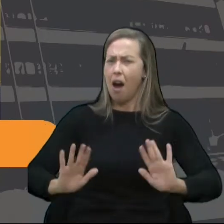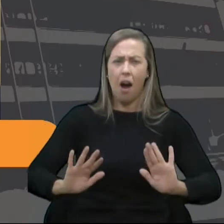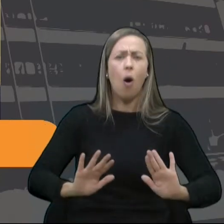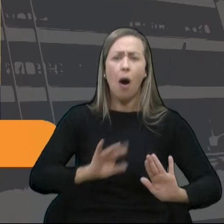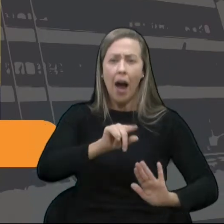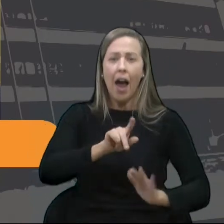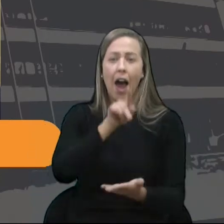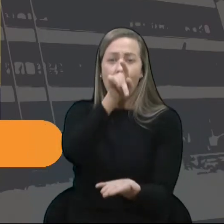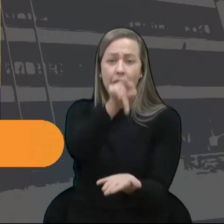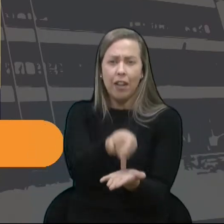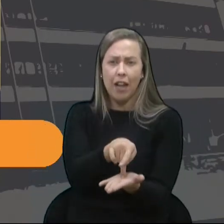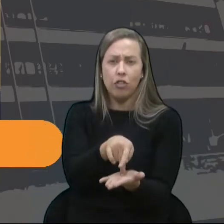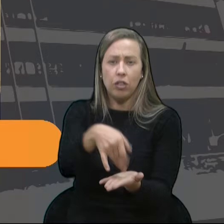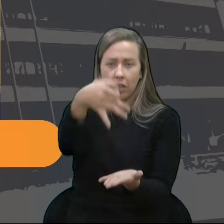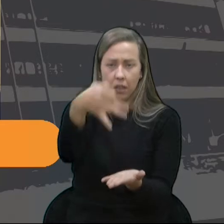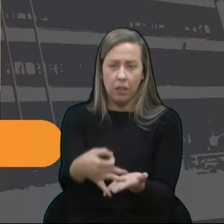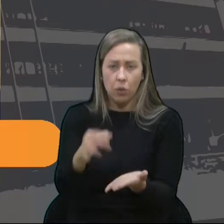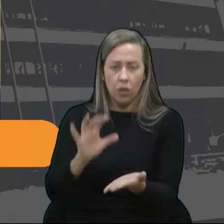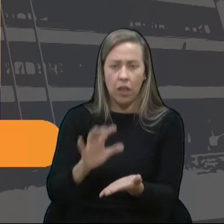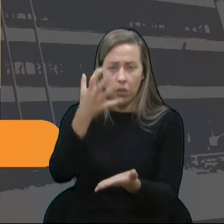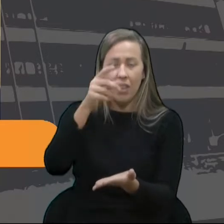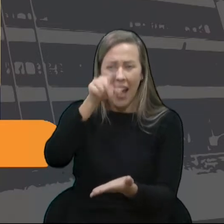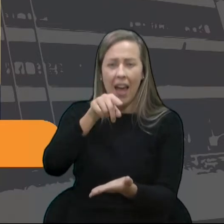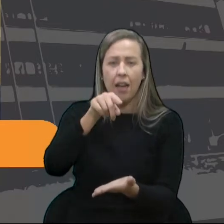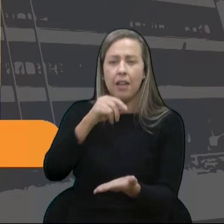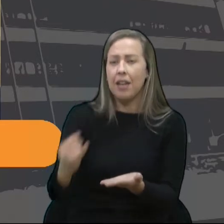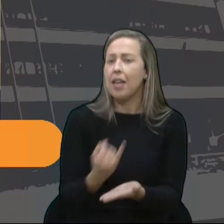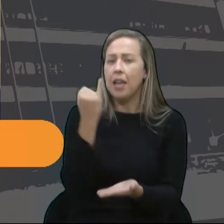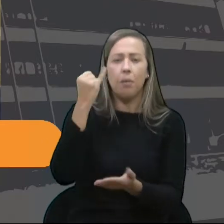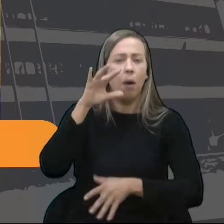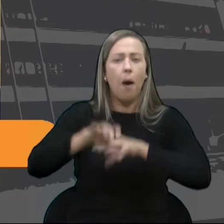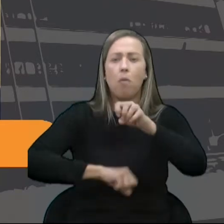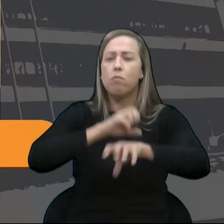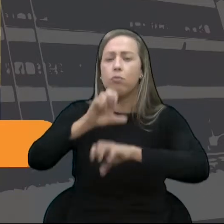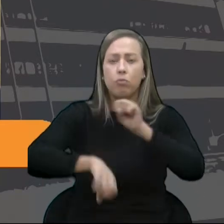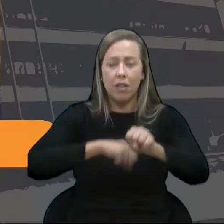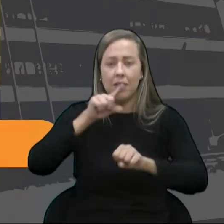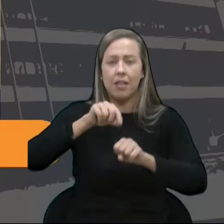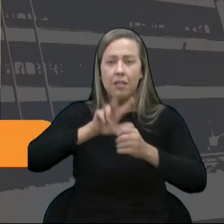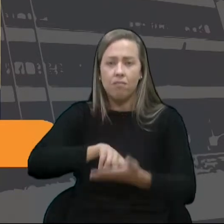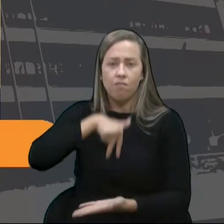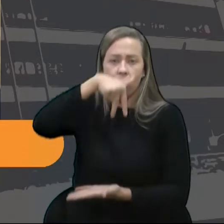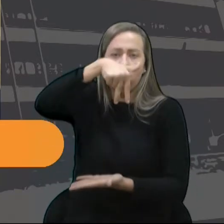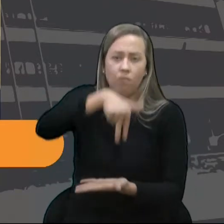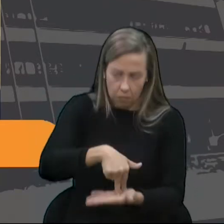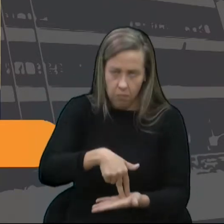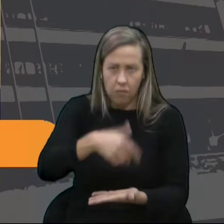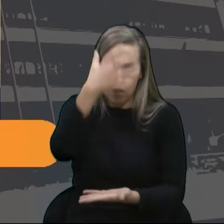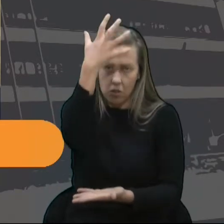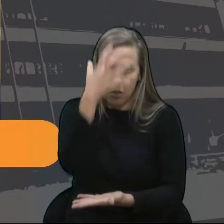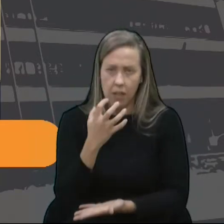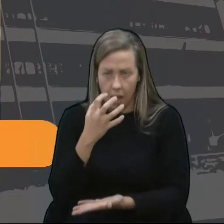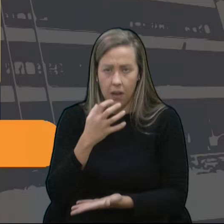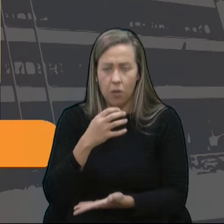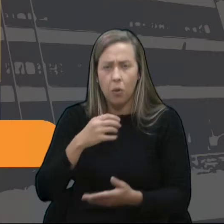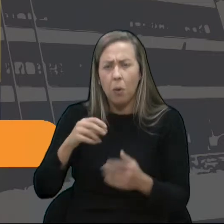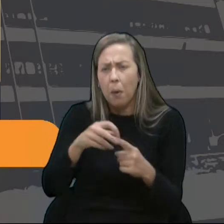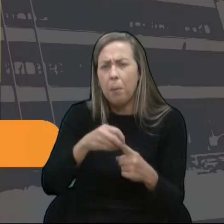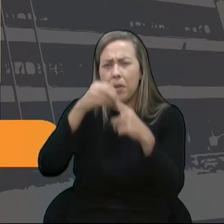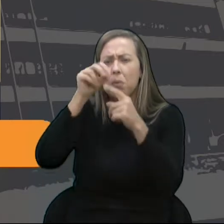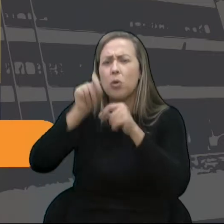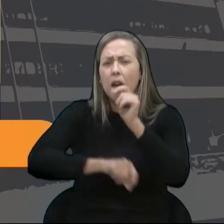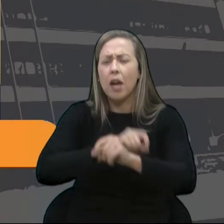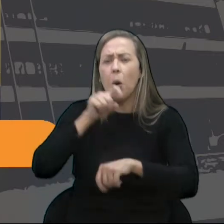a verdade dos fatos. Eu acho que esse é um ponto central na busca de credibilidade e principalmente no momento em que nós vivemos